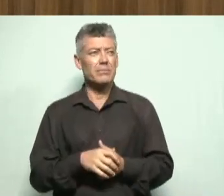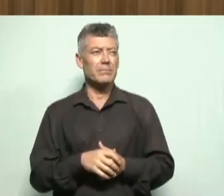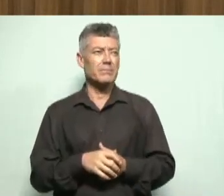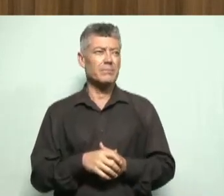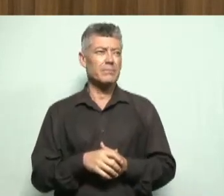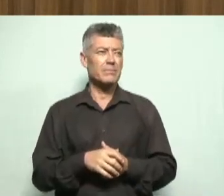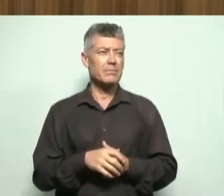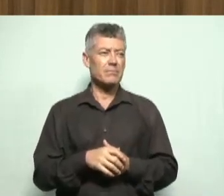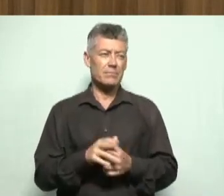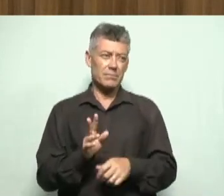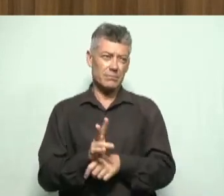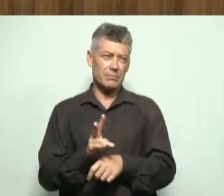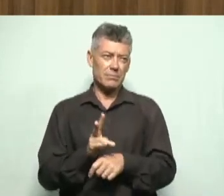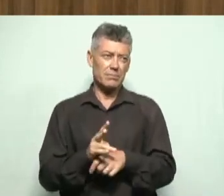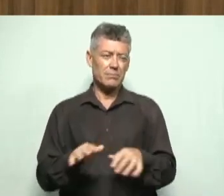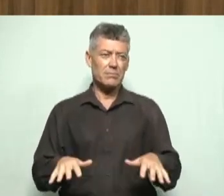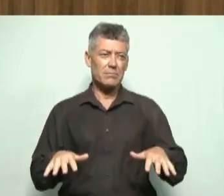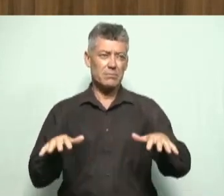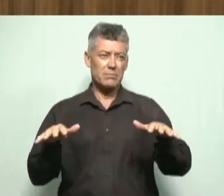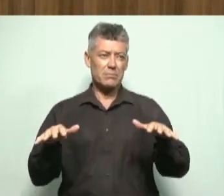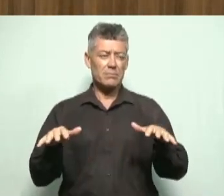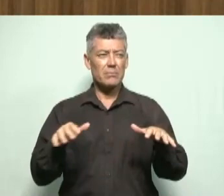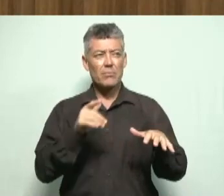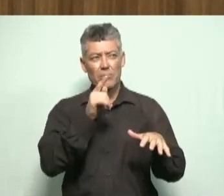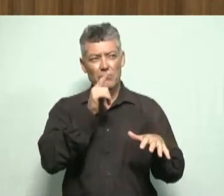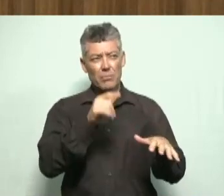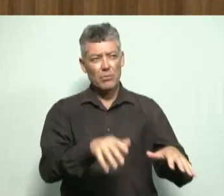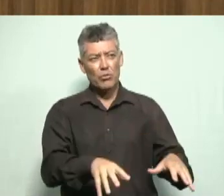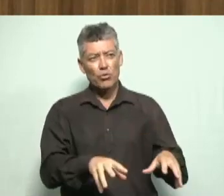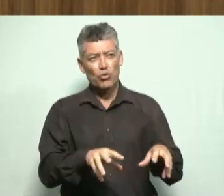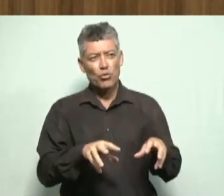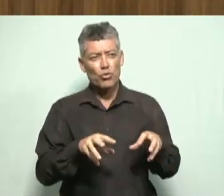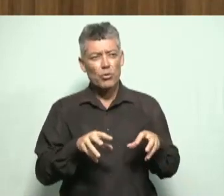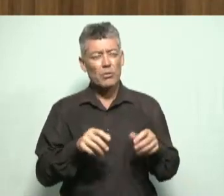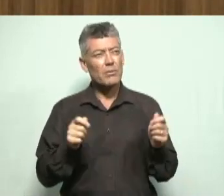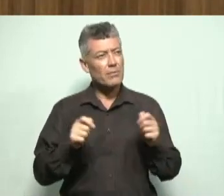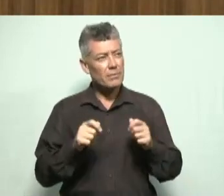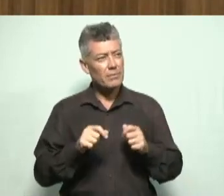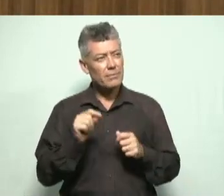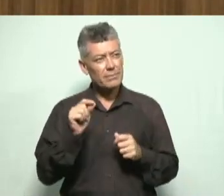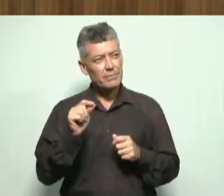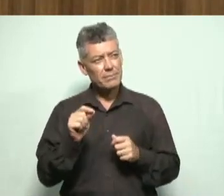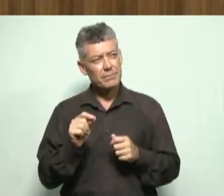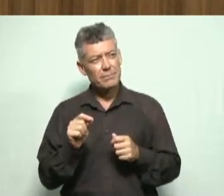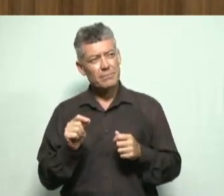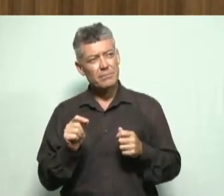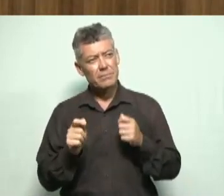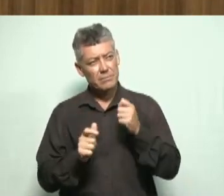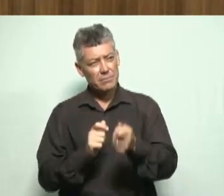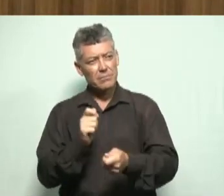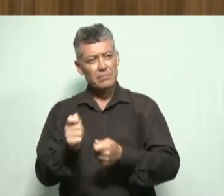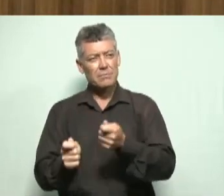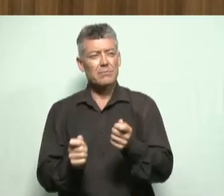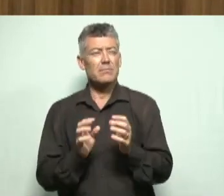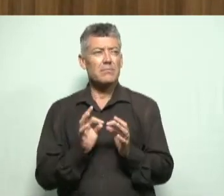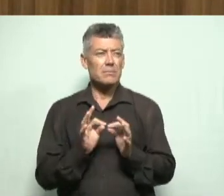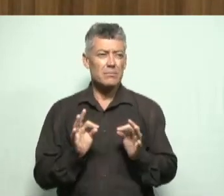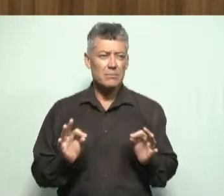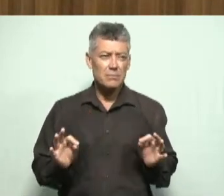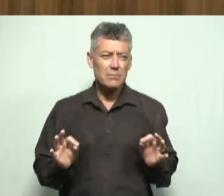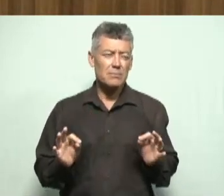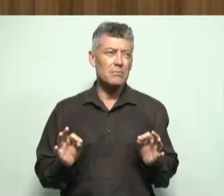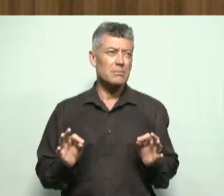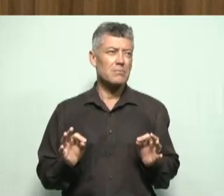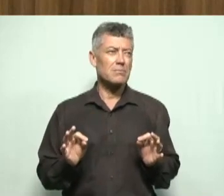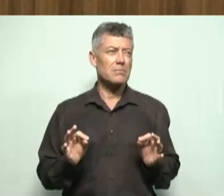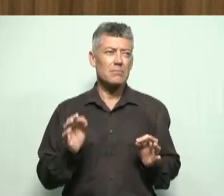com a prevenção de alagamentos com drenagem, nós precisamos também investir em medidas simples, mas que tenham